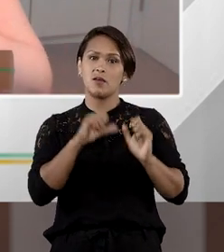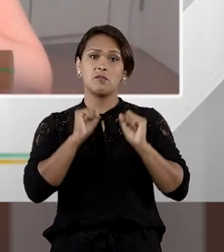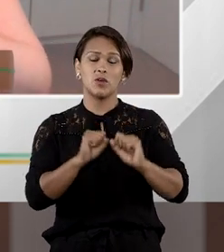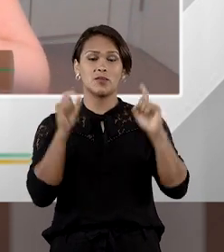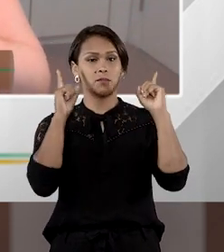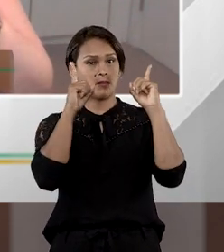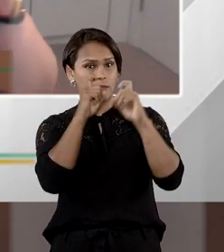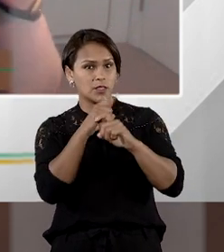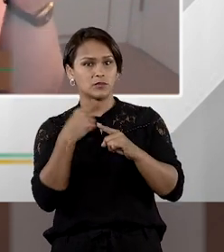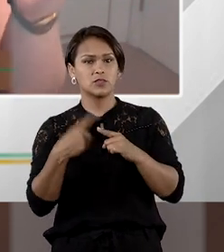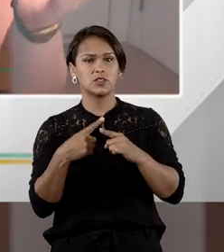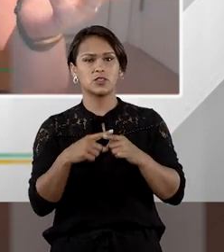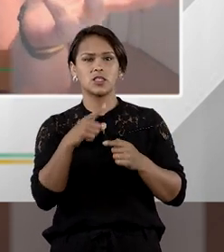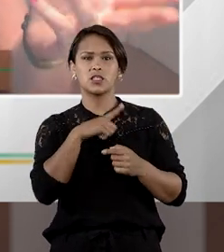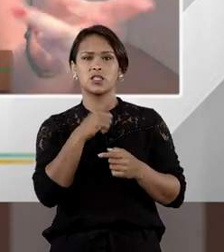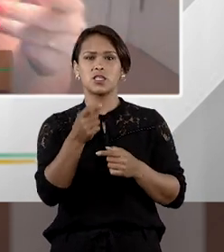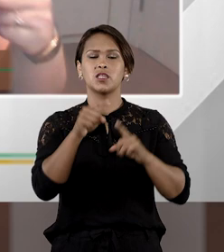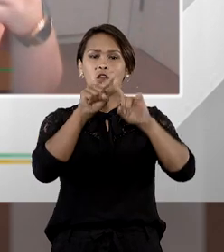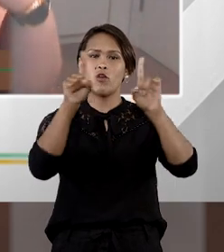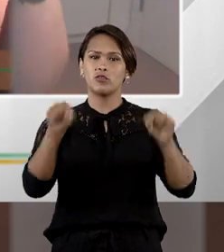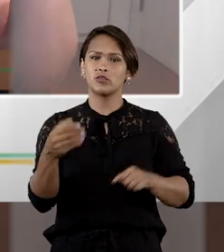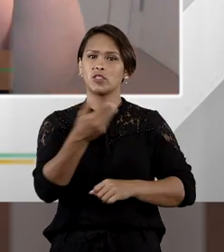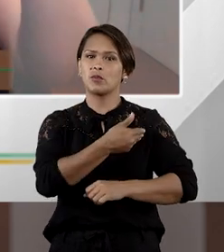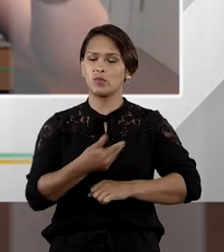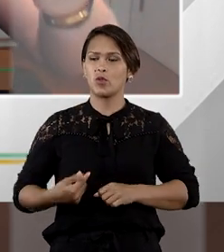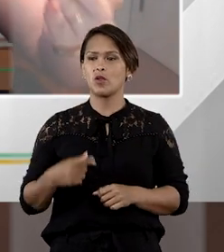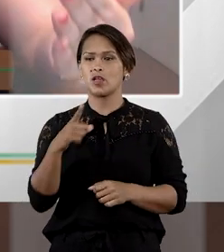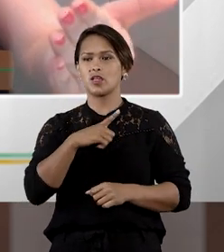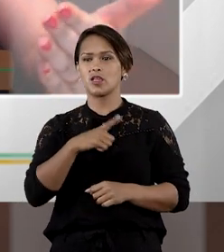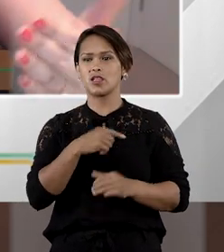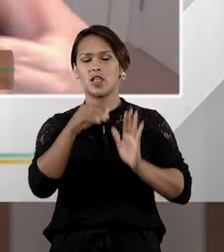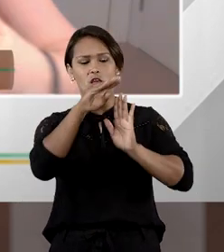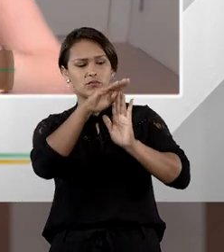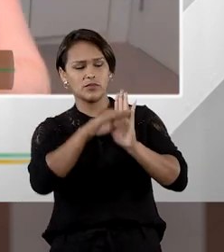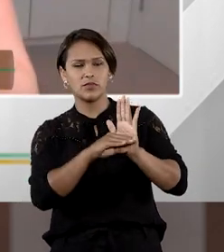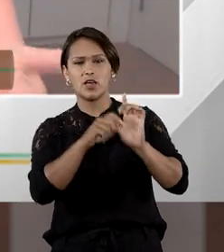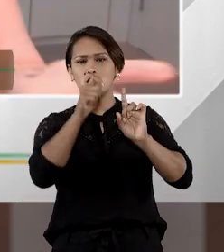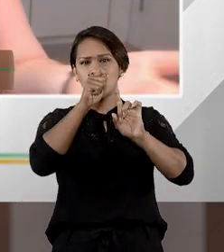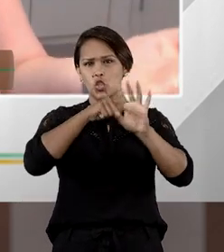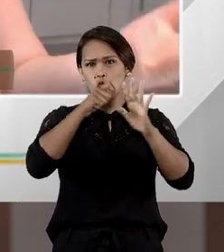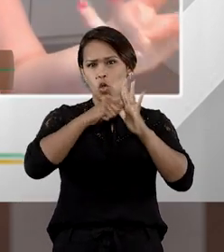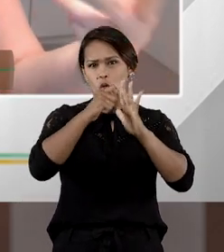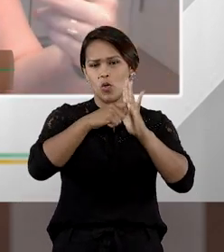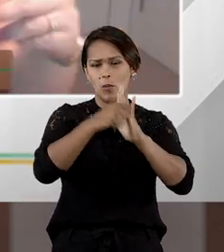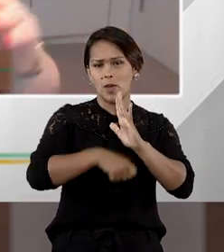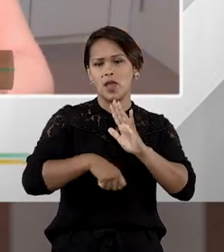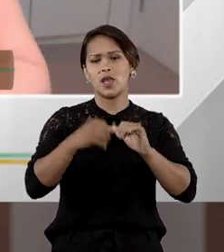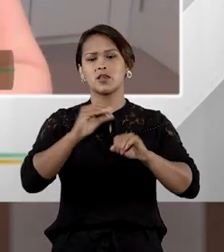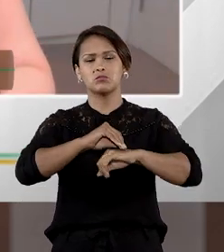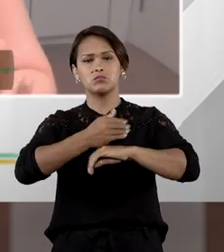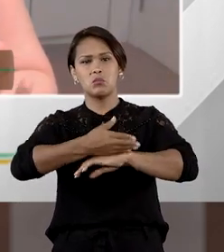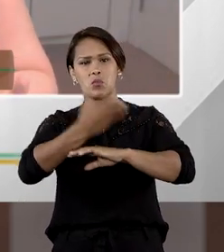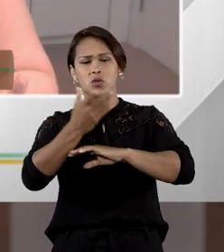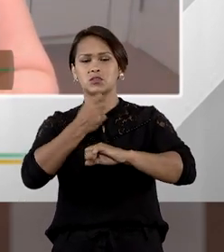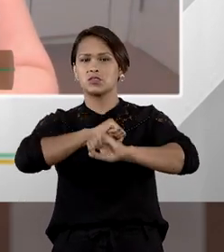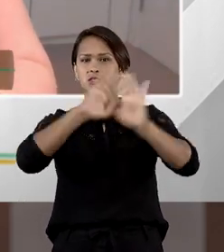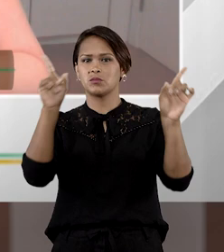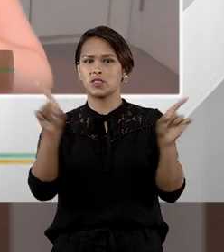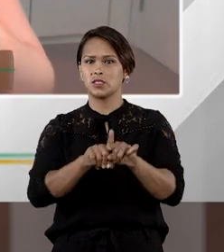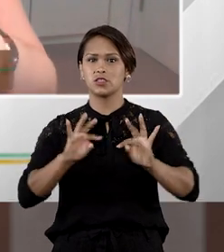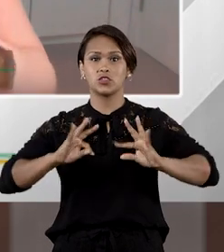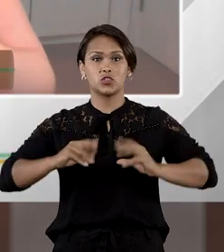ser mais difícil, a não ser que seja um funcionário público, que tenha seus vencimentos, né, até no portal da transparência, aí fica mais